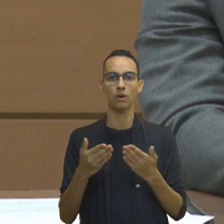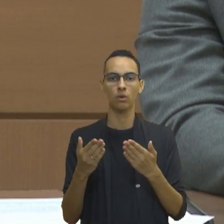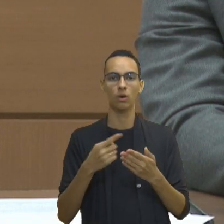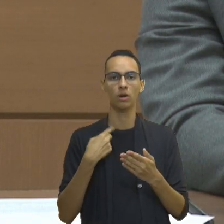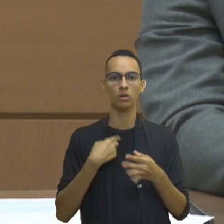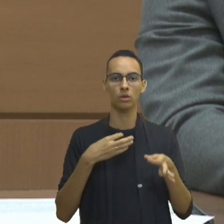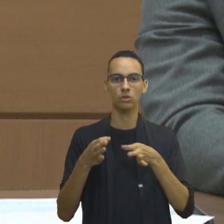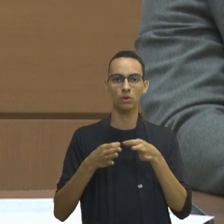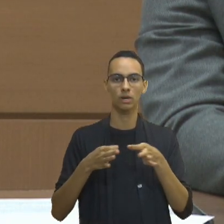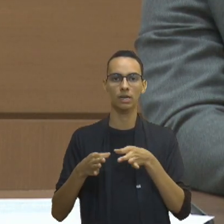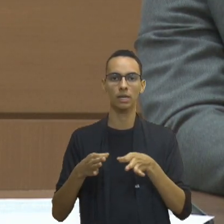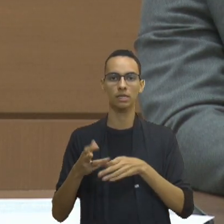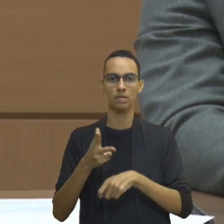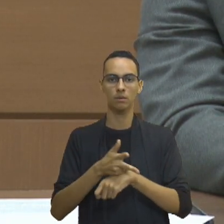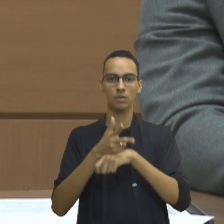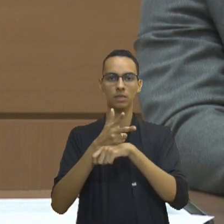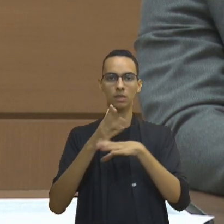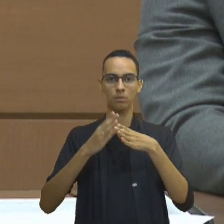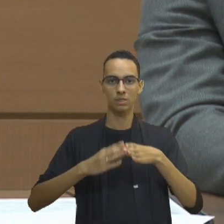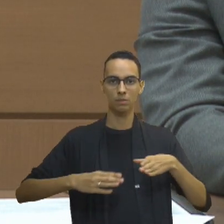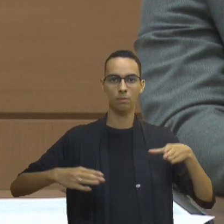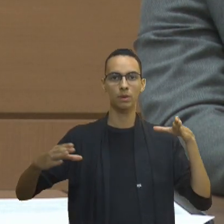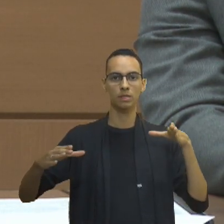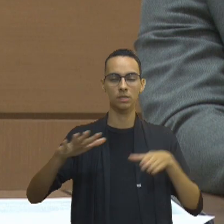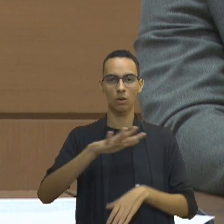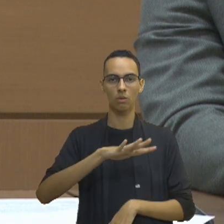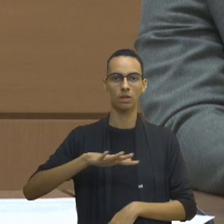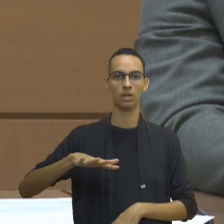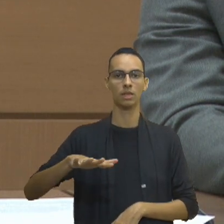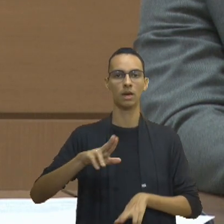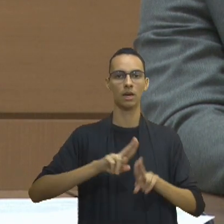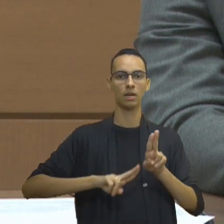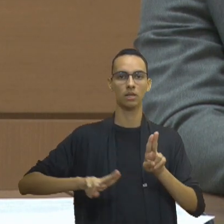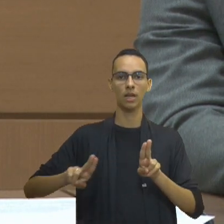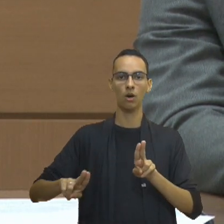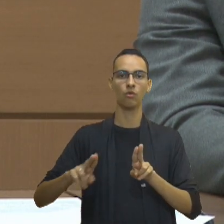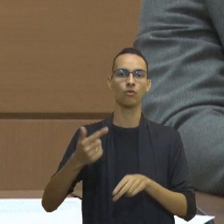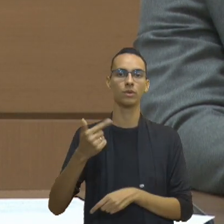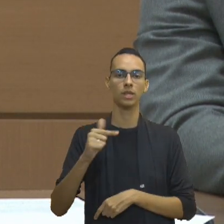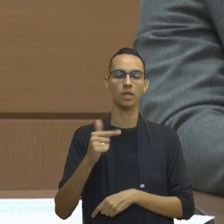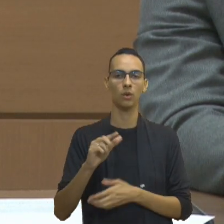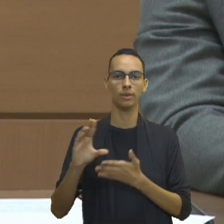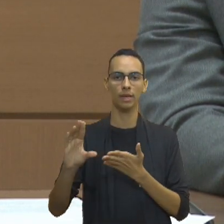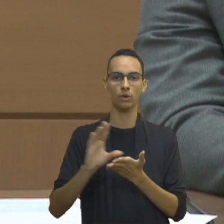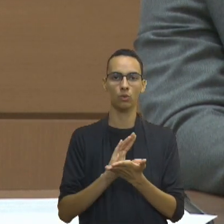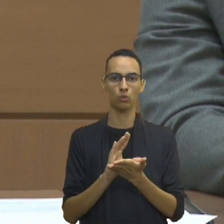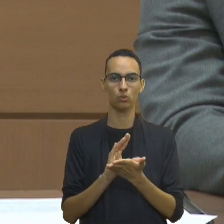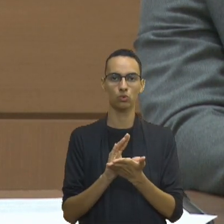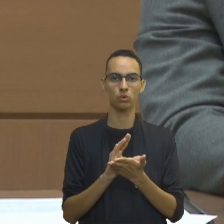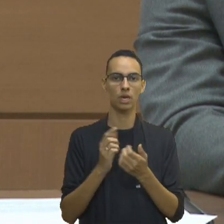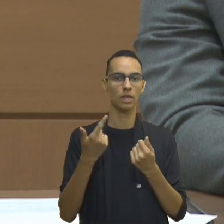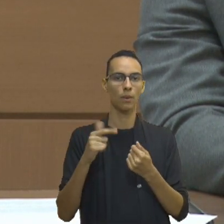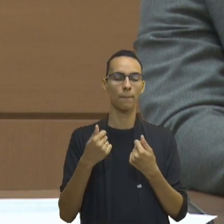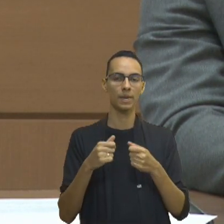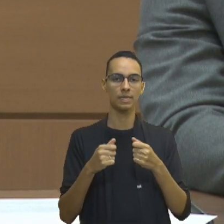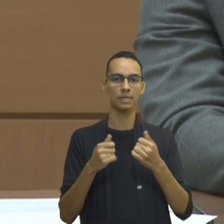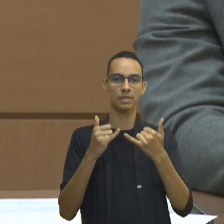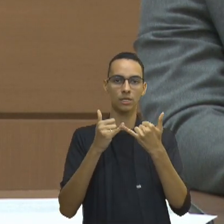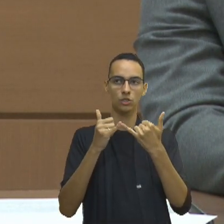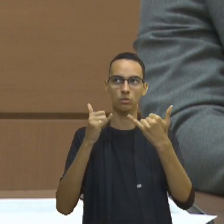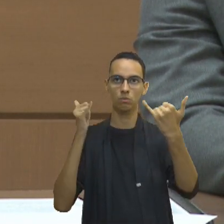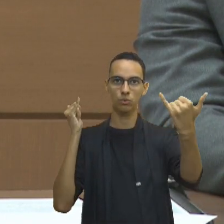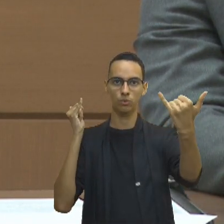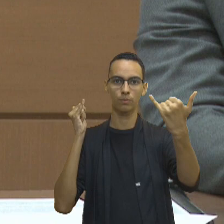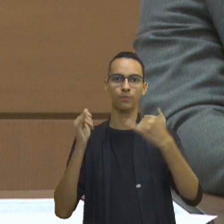que permitirá a expansão da cobertura sem altos custos de infraestrutura cabeada. Em março